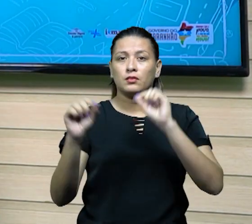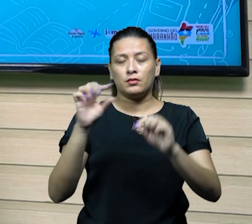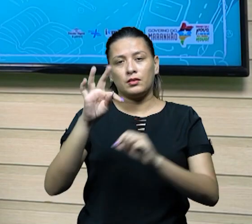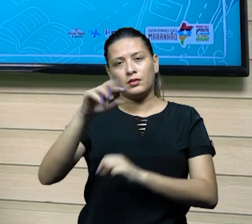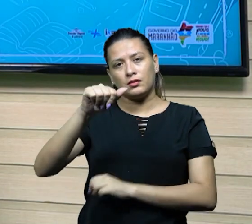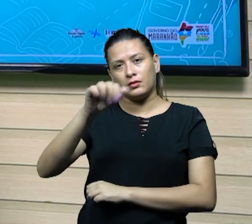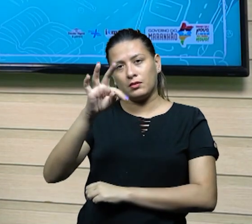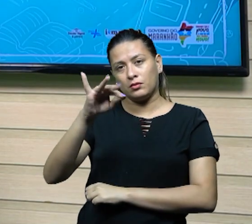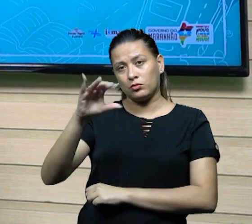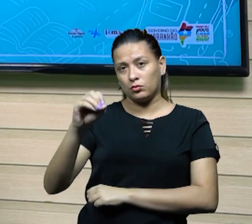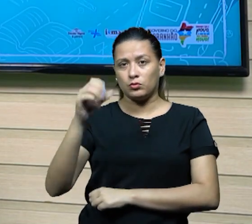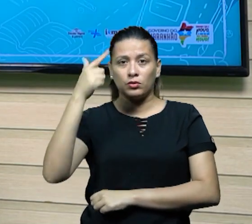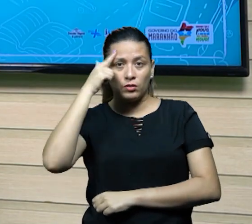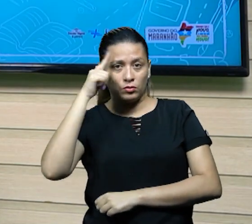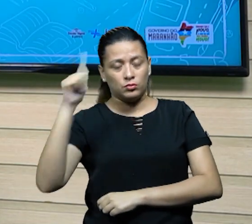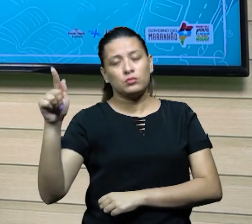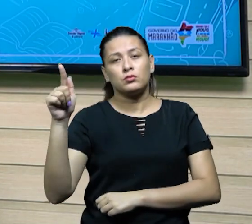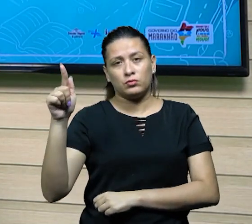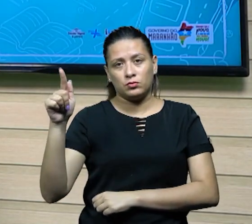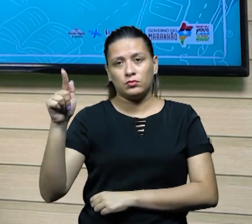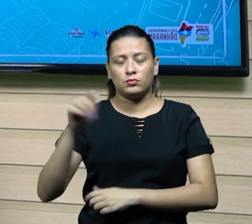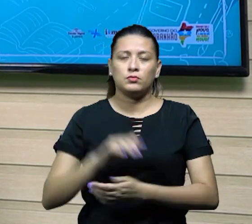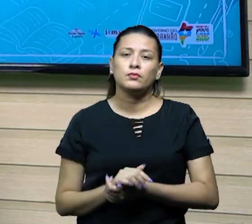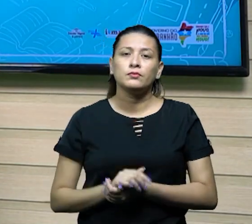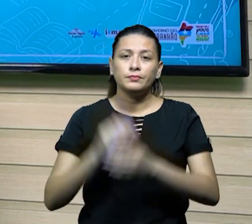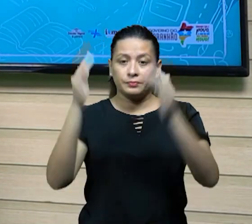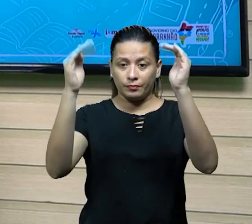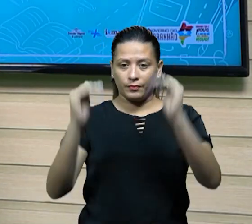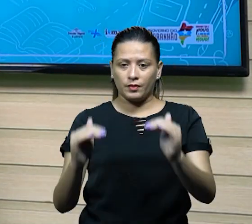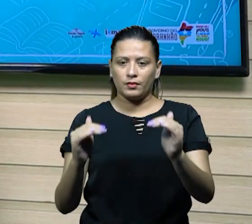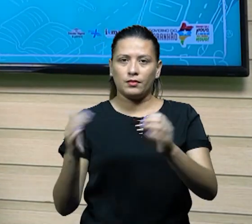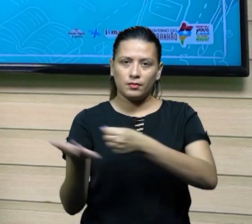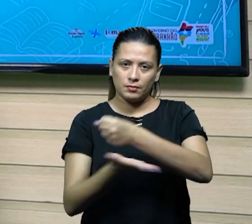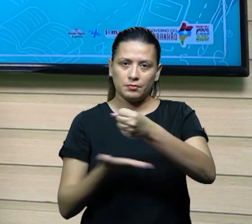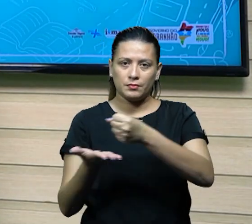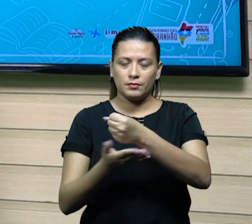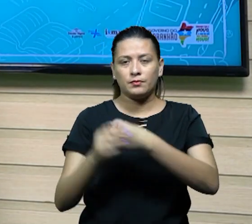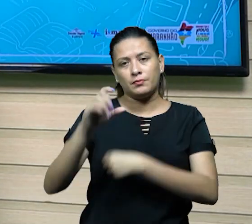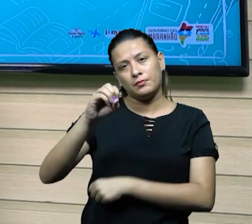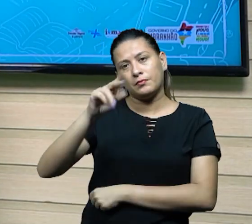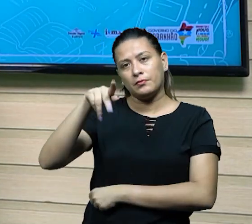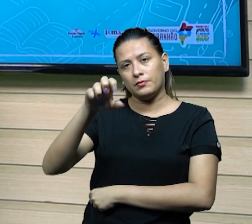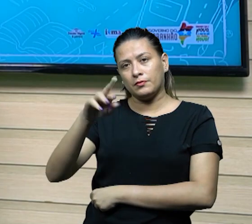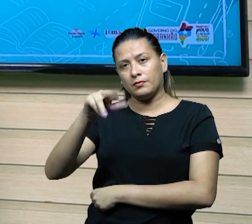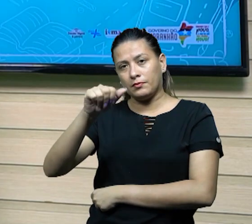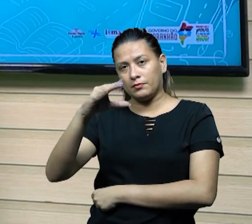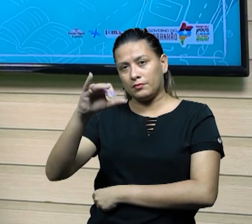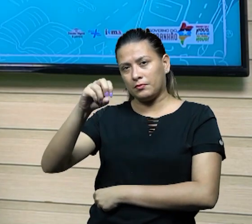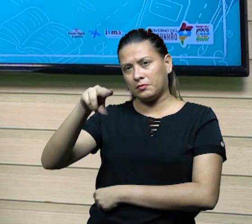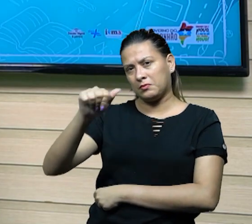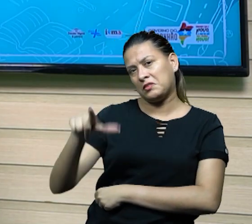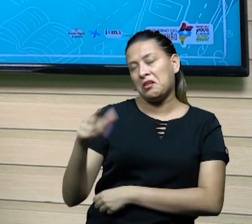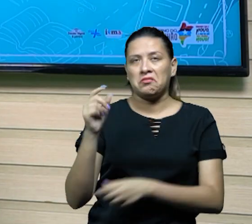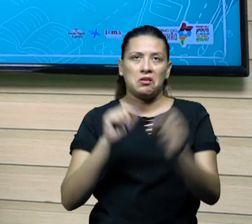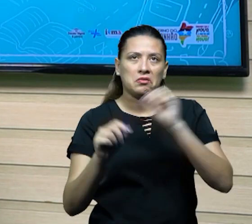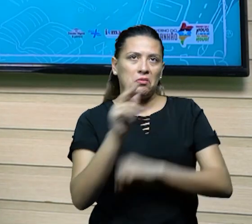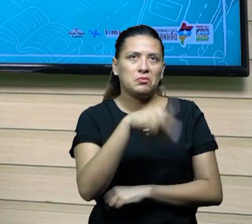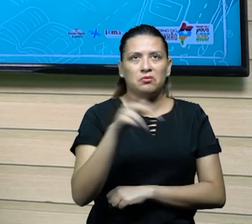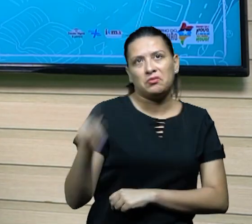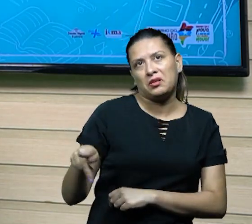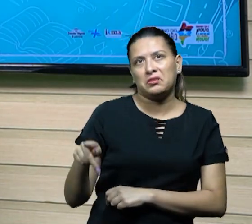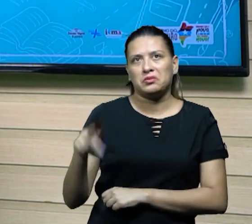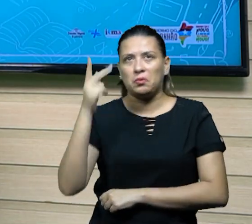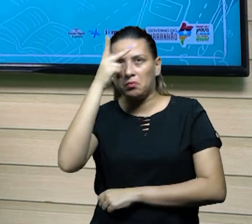são os donos, os proprietários, os grandes dirigentes. Eu tenho o nível do meio, que é o nível tático, que são os gerentes, os